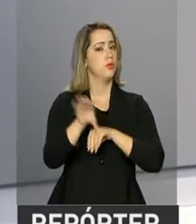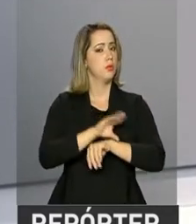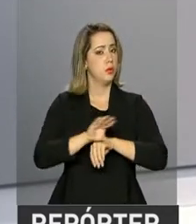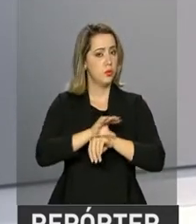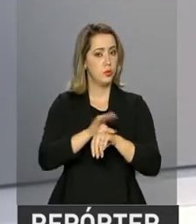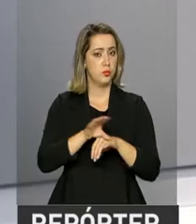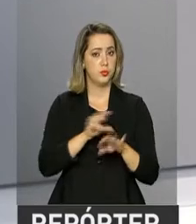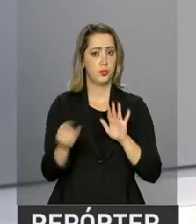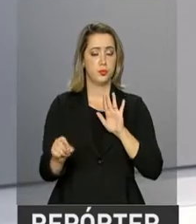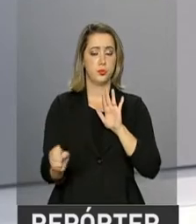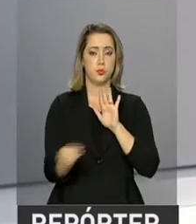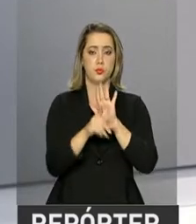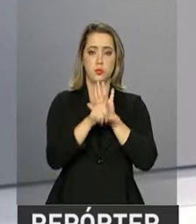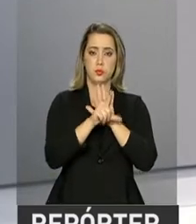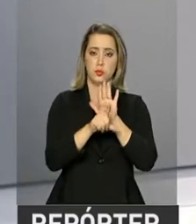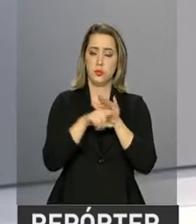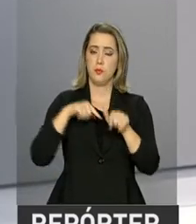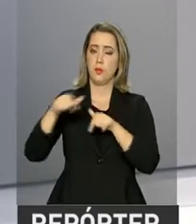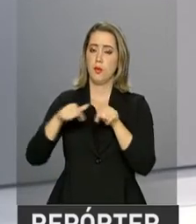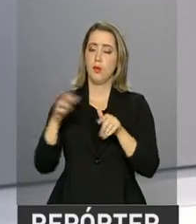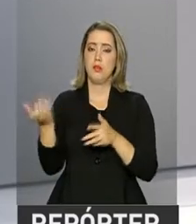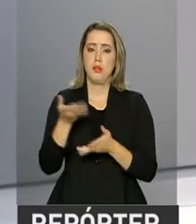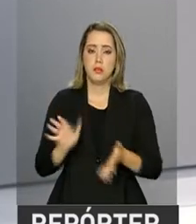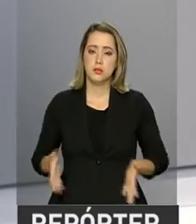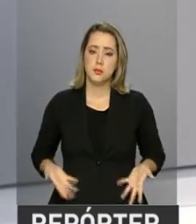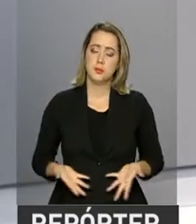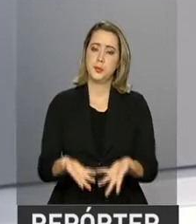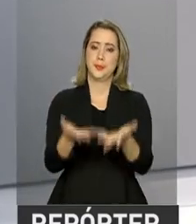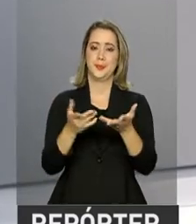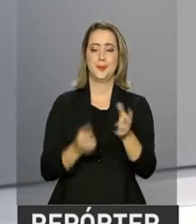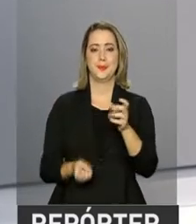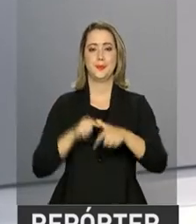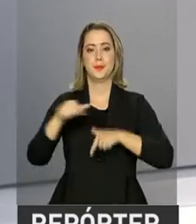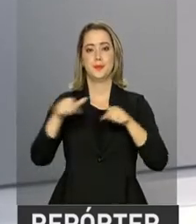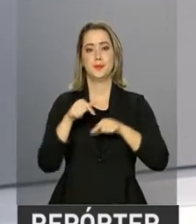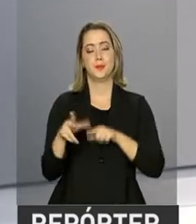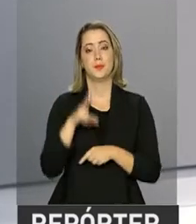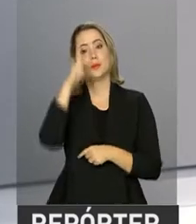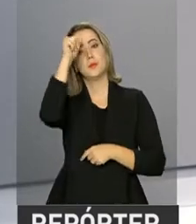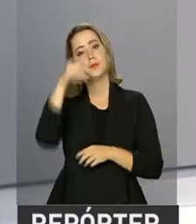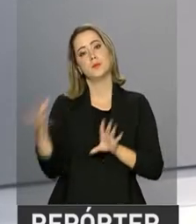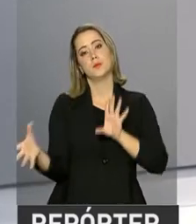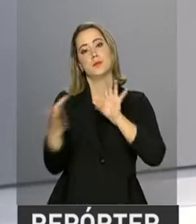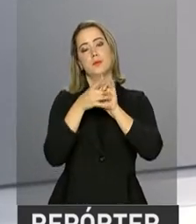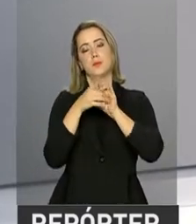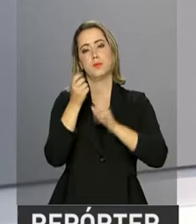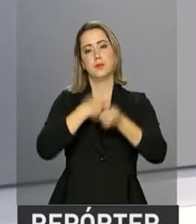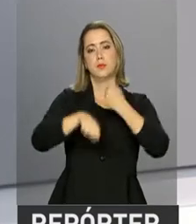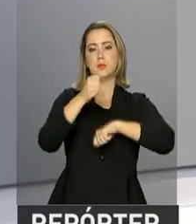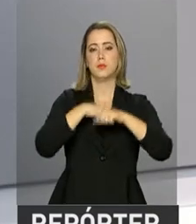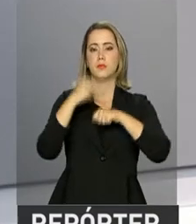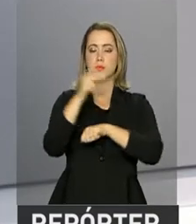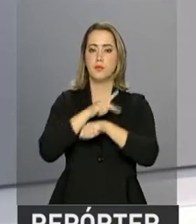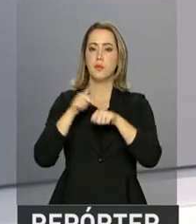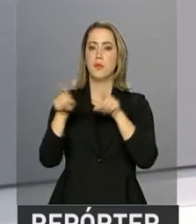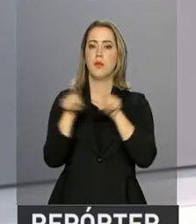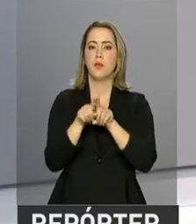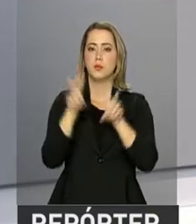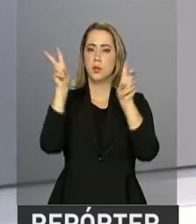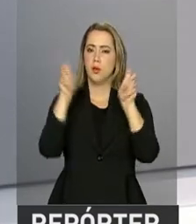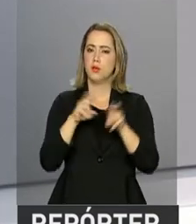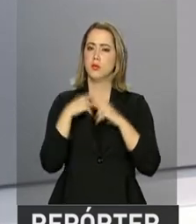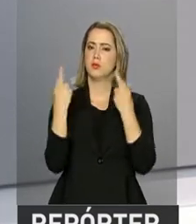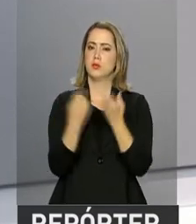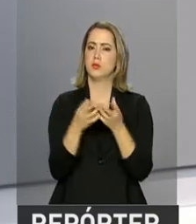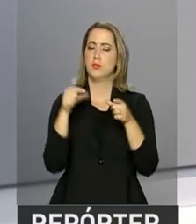A reforma trabalhista, que pretende impulsionar a geração de empregos e fortalecer ainda mais a economia do país, também foi assunto